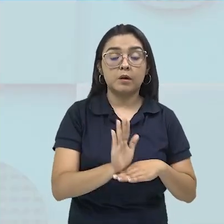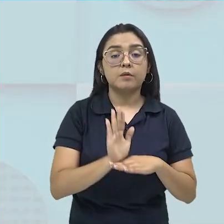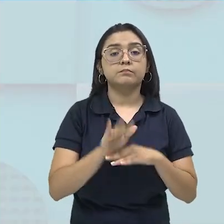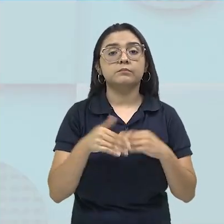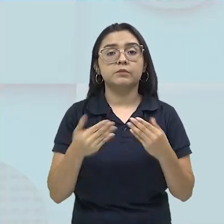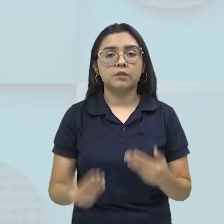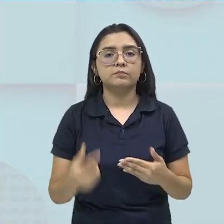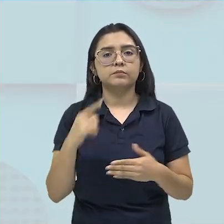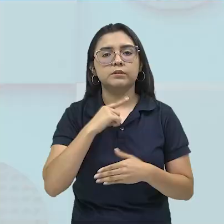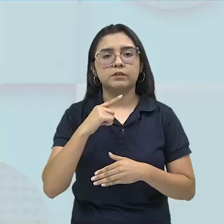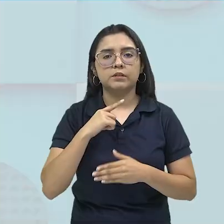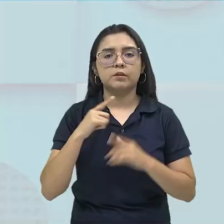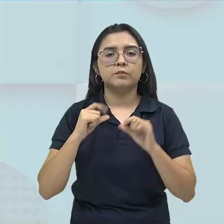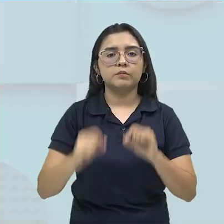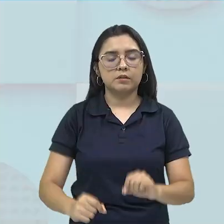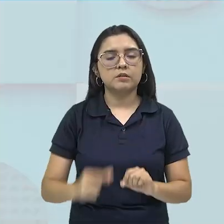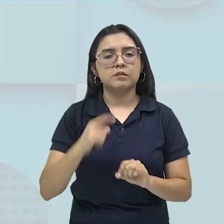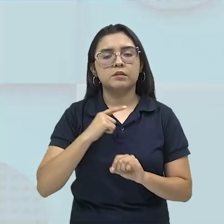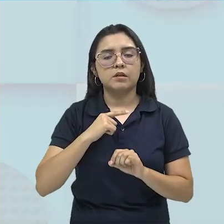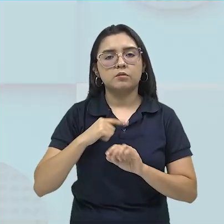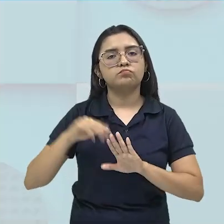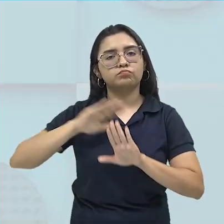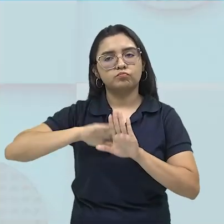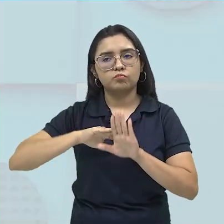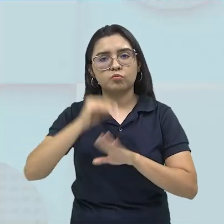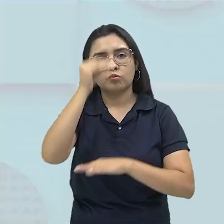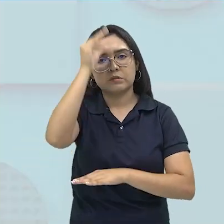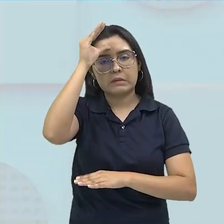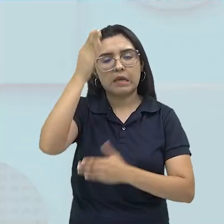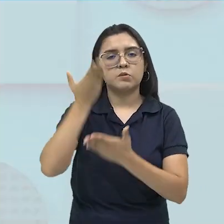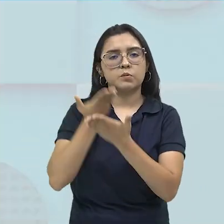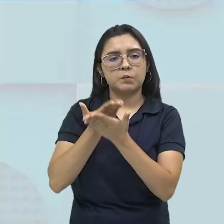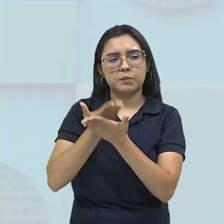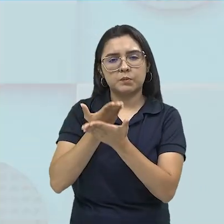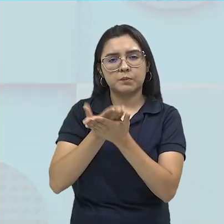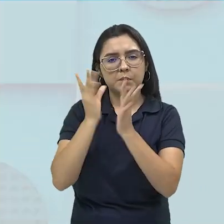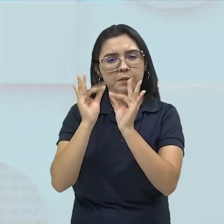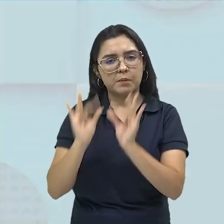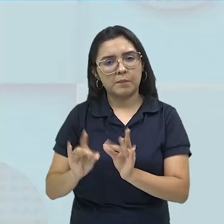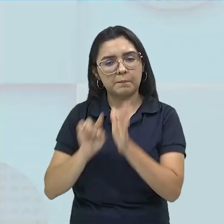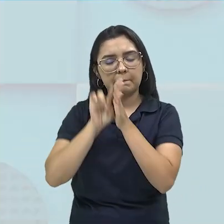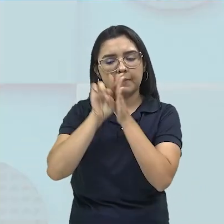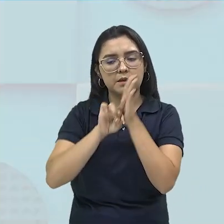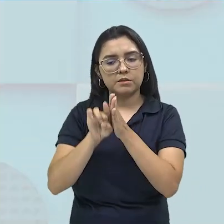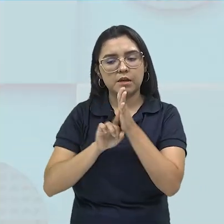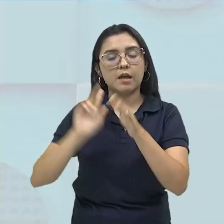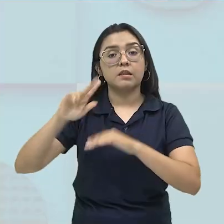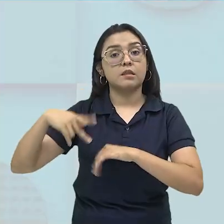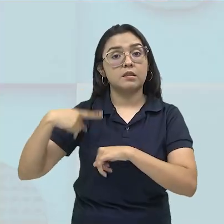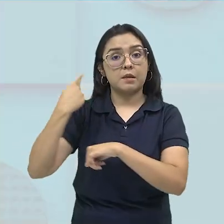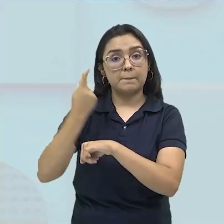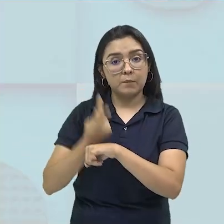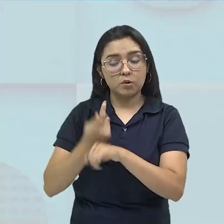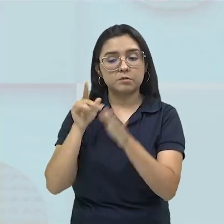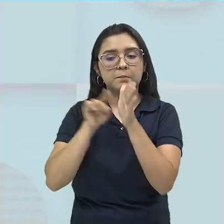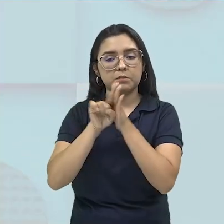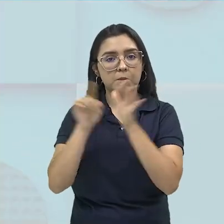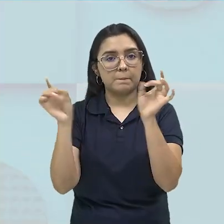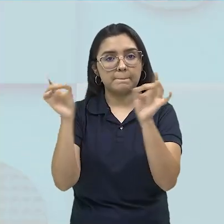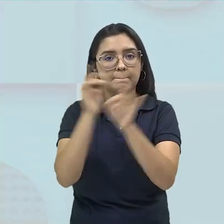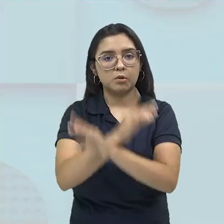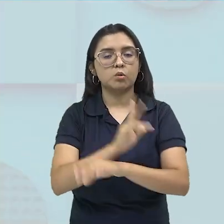Então, tem todo um conhecimento, um estudo por trás e depois que acontece essa pesquisa,